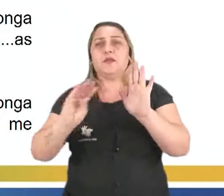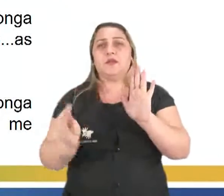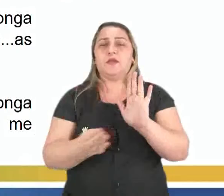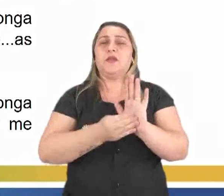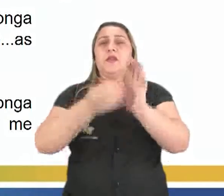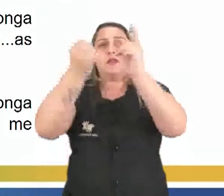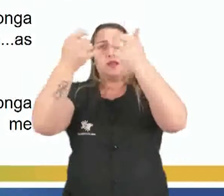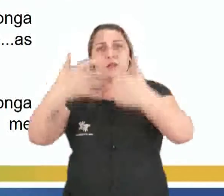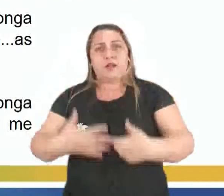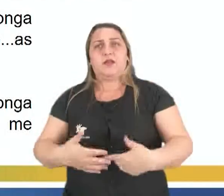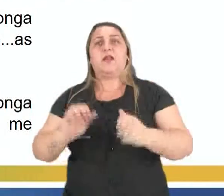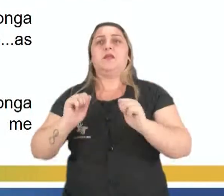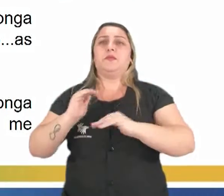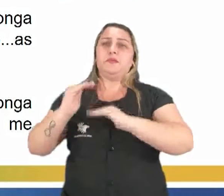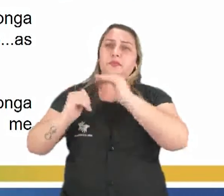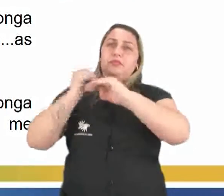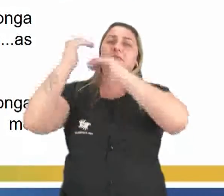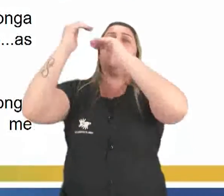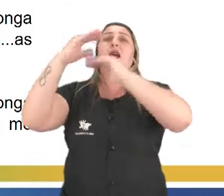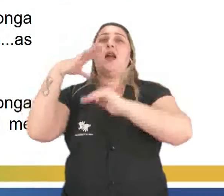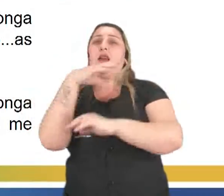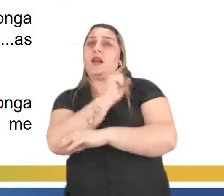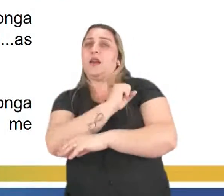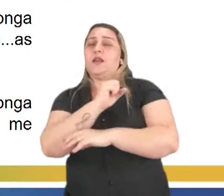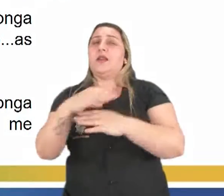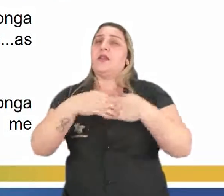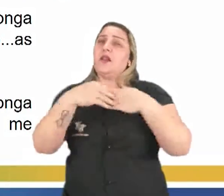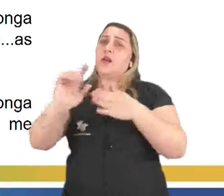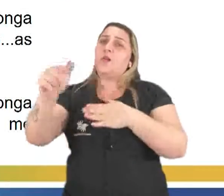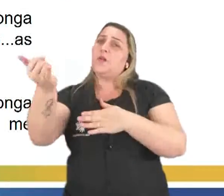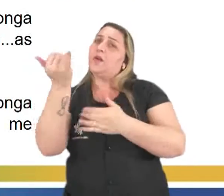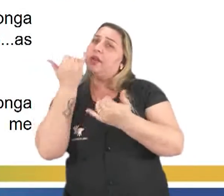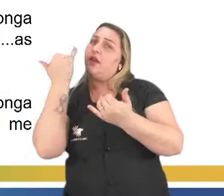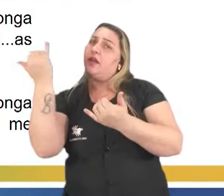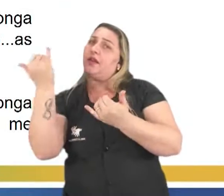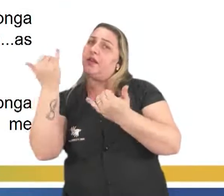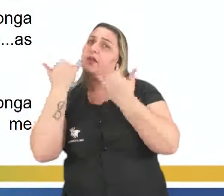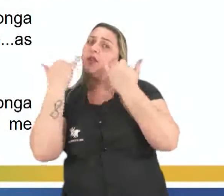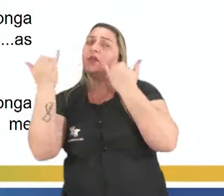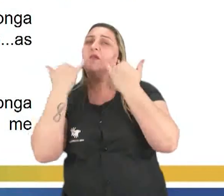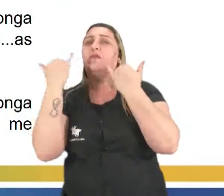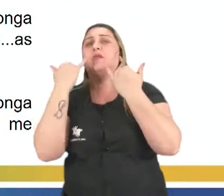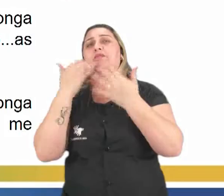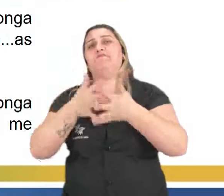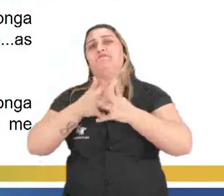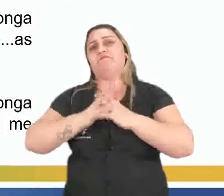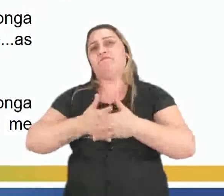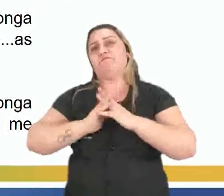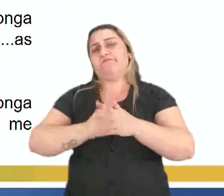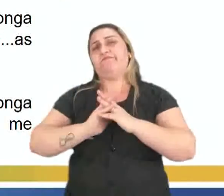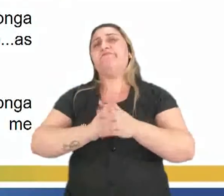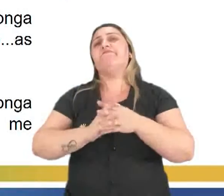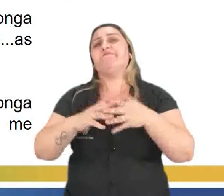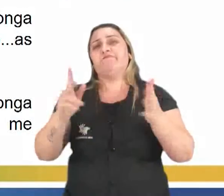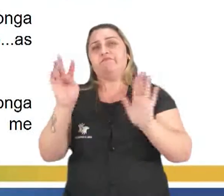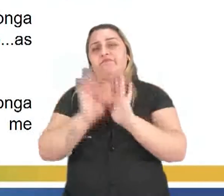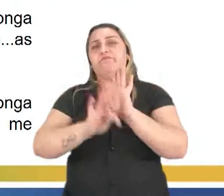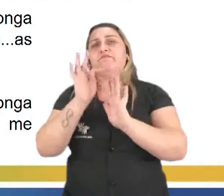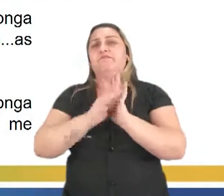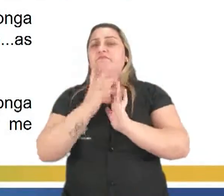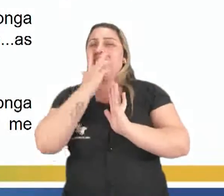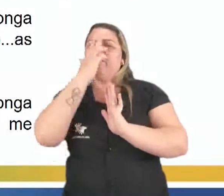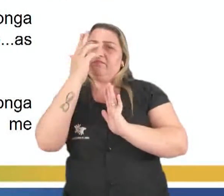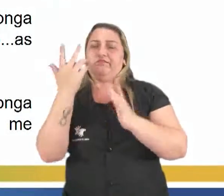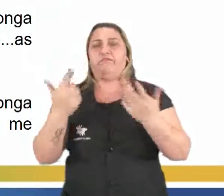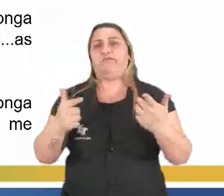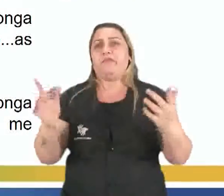sua narrativa vai se desenvolvendo. Se de repente você traz uma outra informação, ele fica como se fosse uma lacuna e seu texto vai parecer